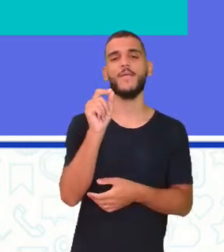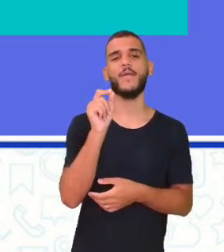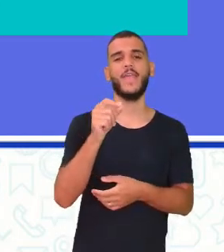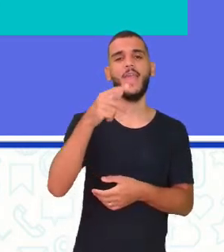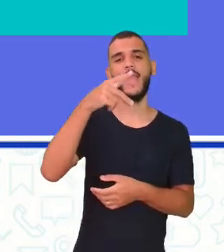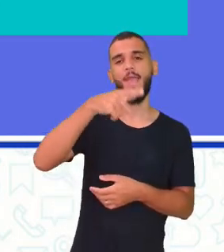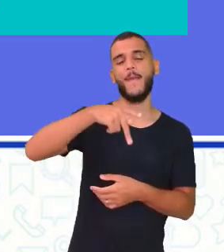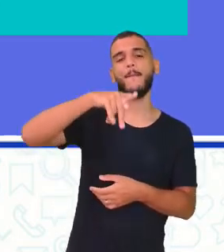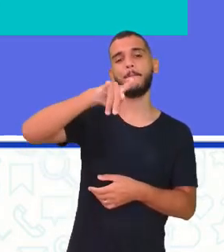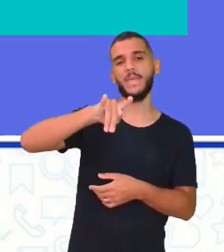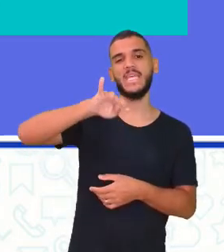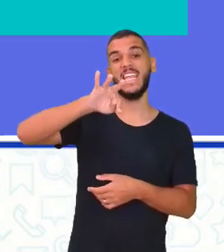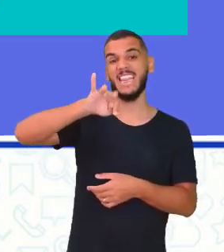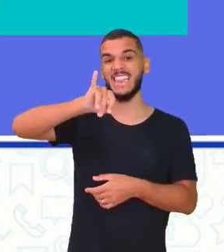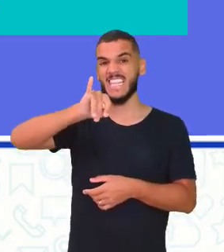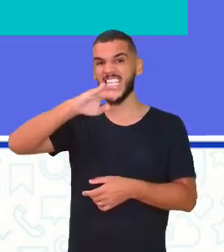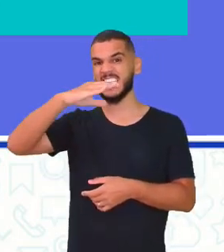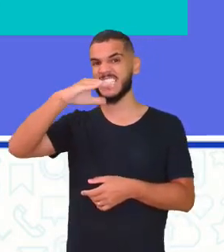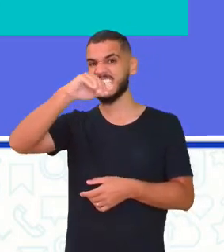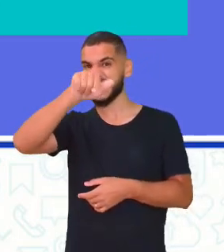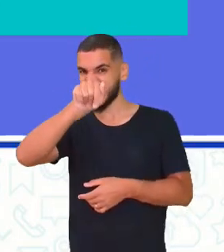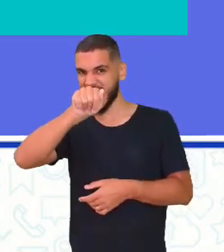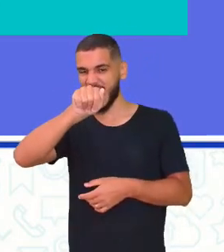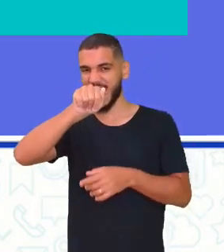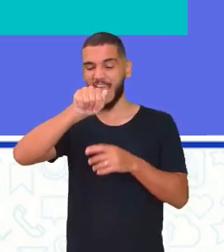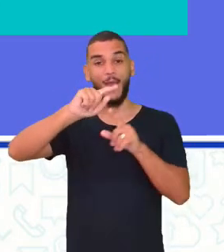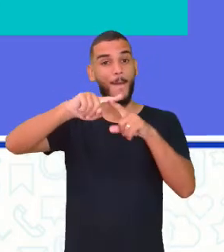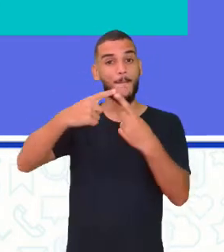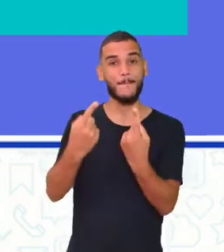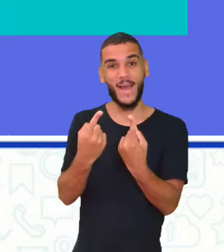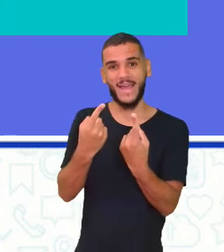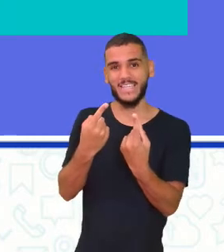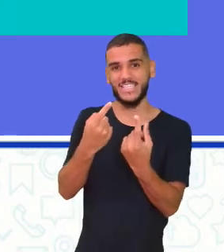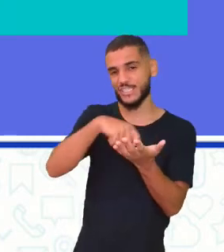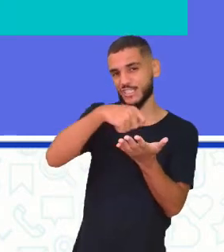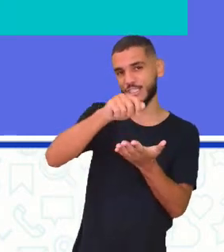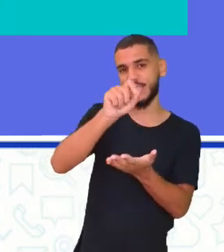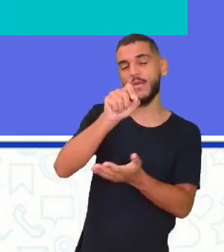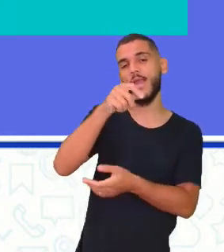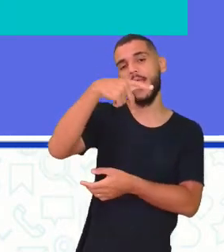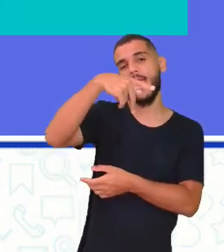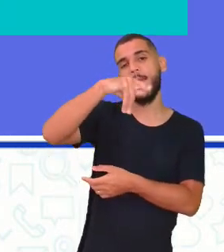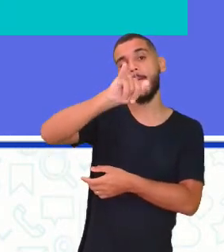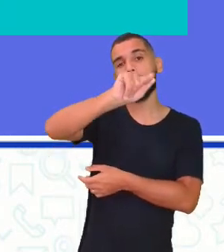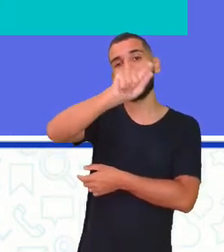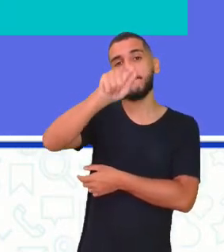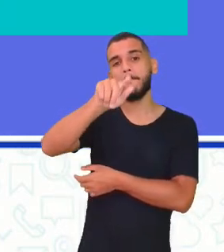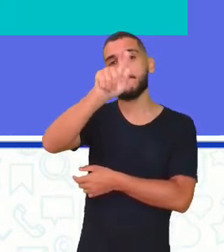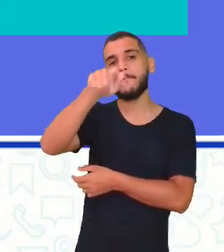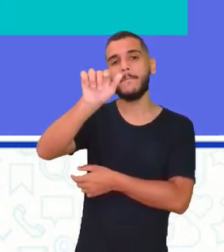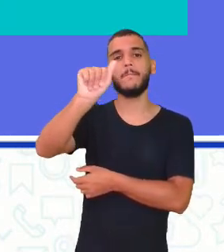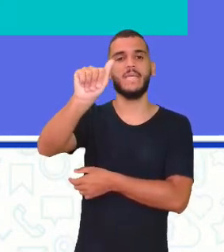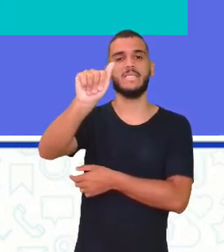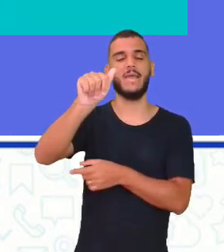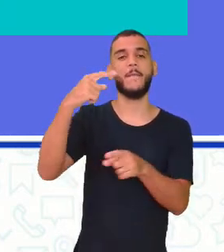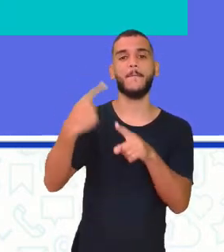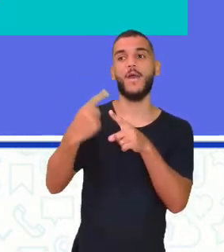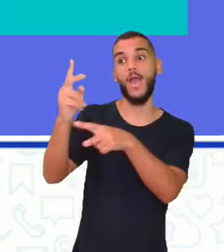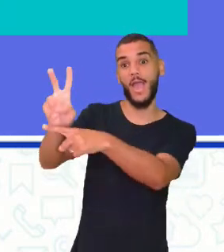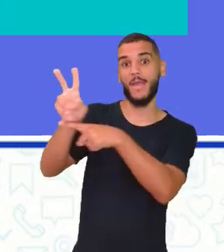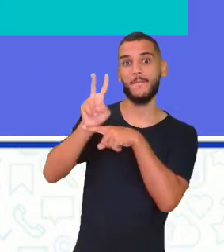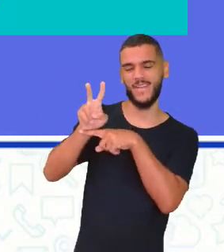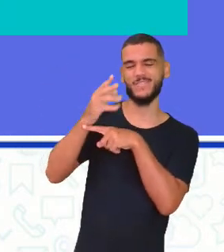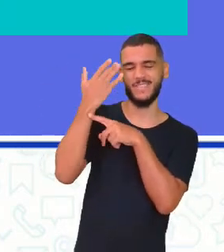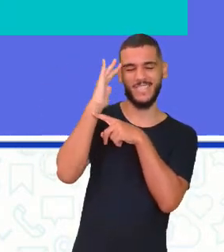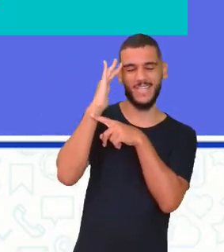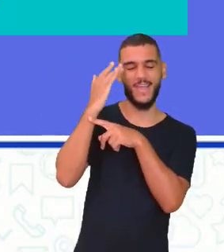é interessante porque se fôssemos aderir a esta palavra, não teria tanta mudança. Mas